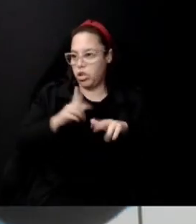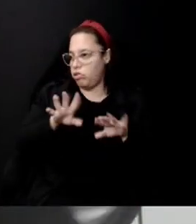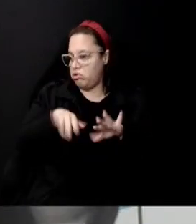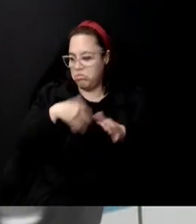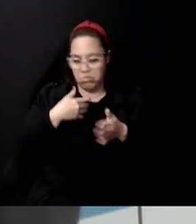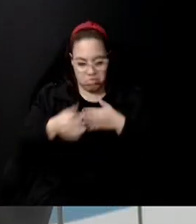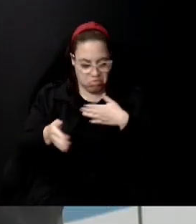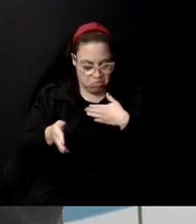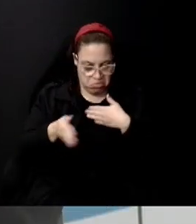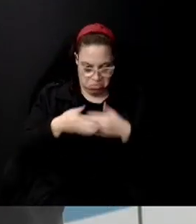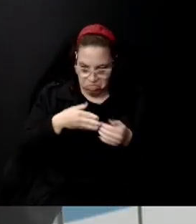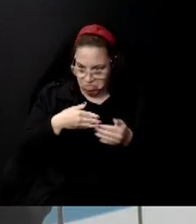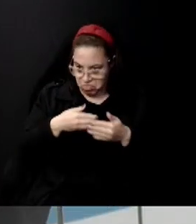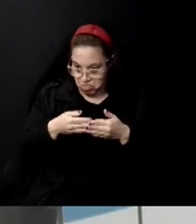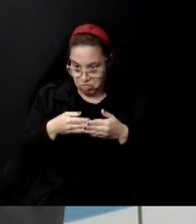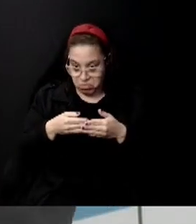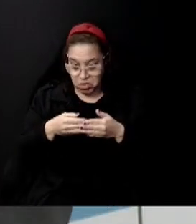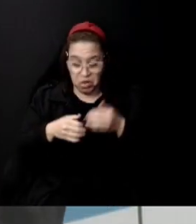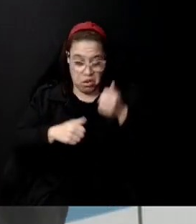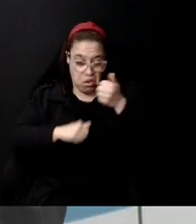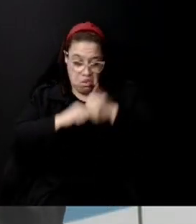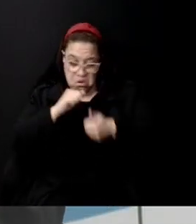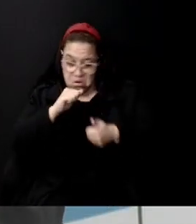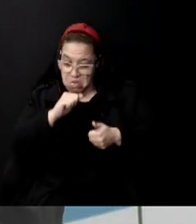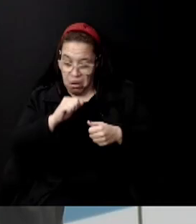de time de futebol ou a sua